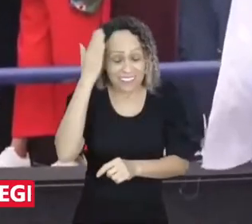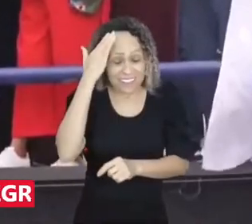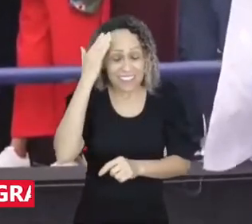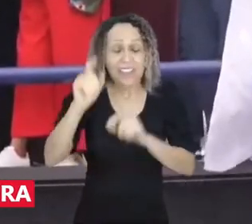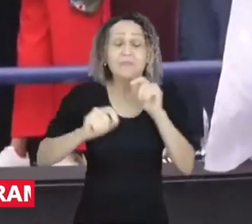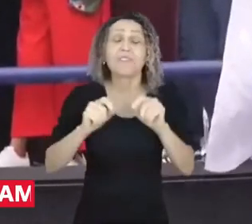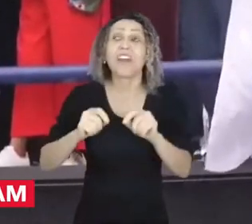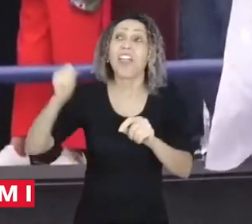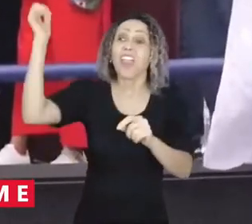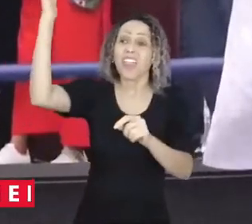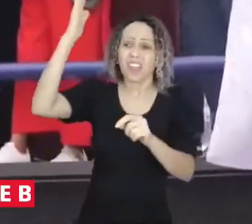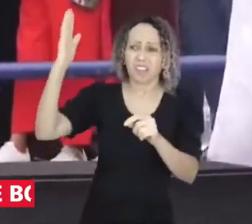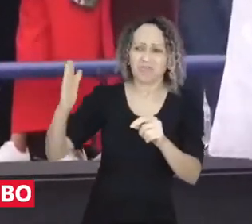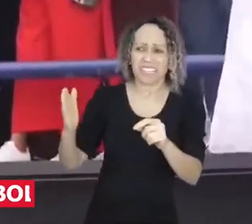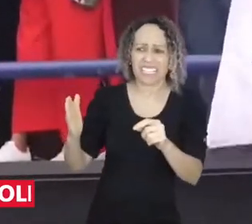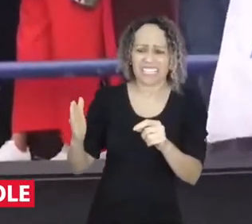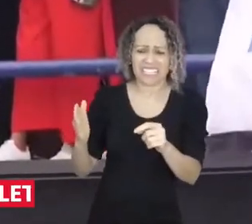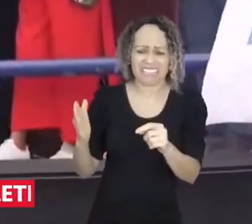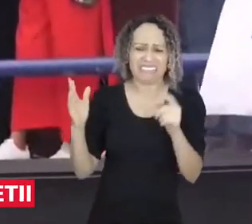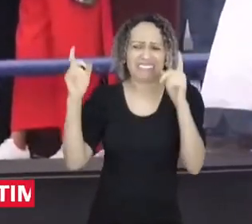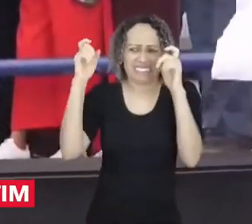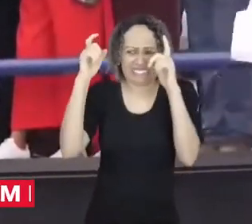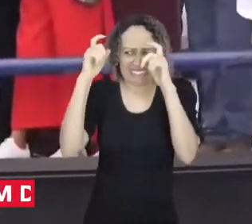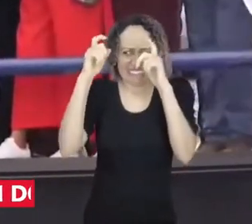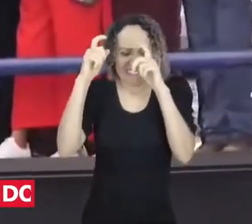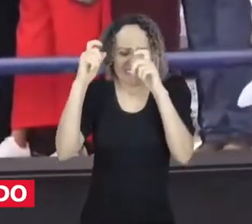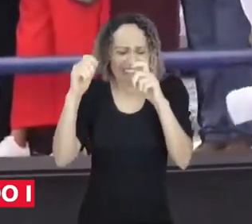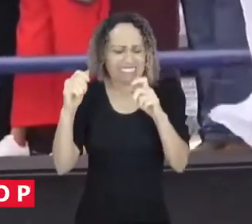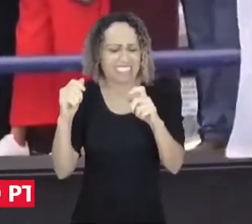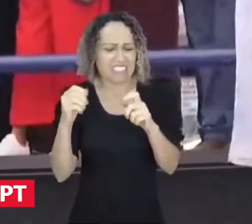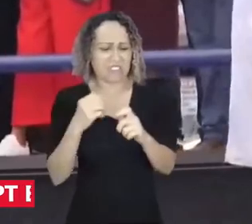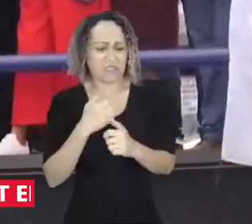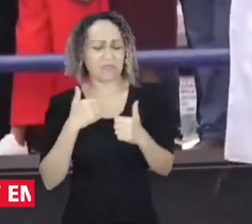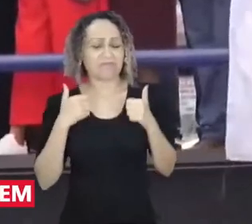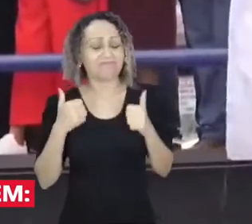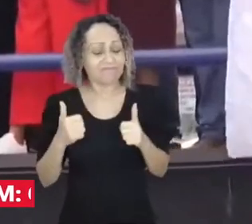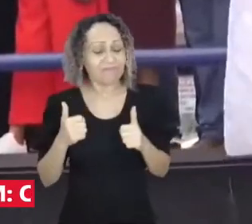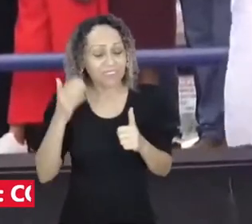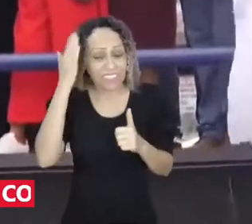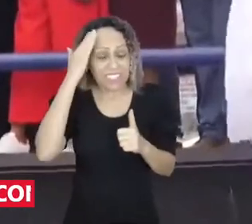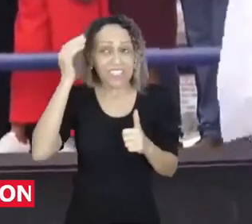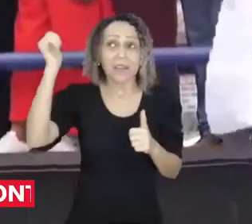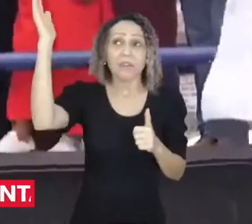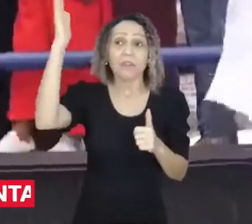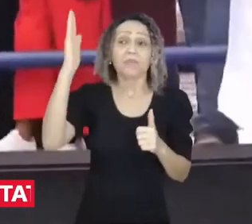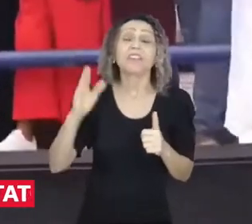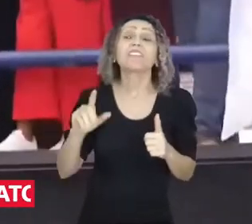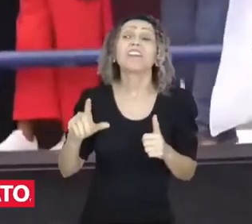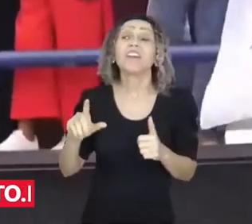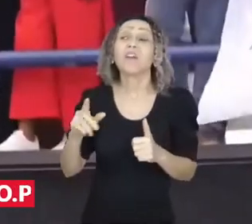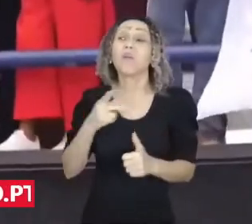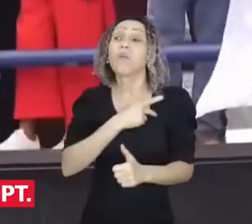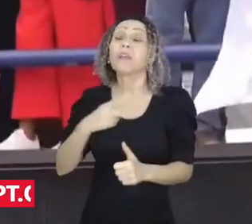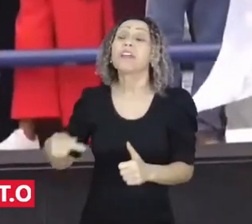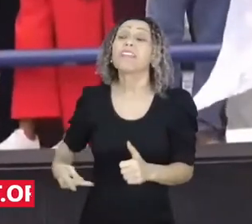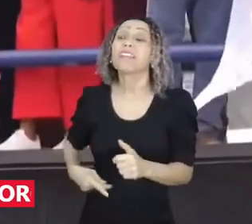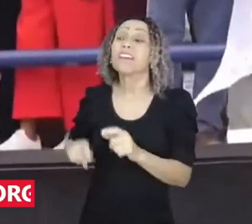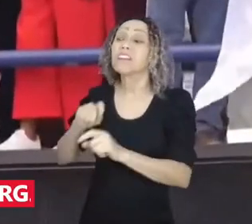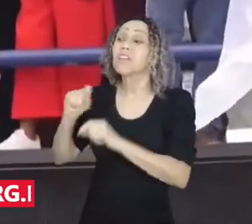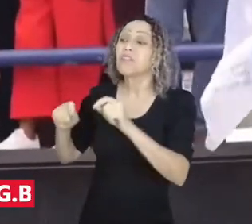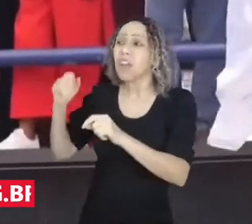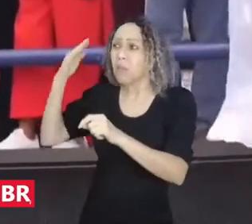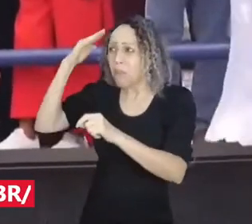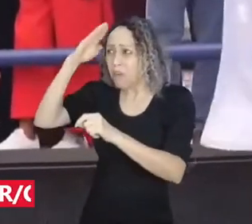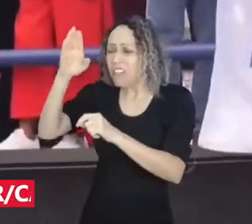Brasil não anda boa. Vocês sabem que esse país tem um presidente que encontra 7 mentiras por